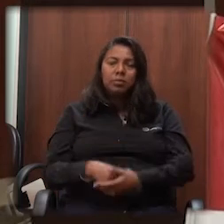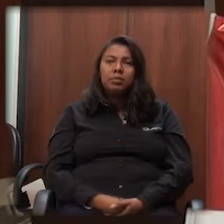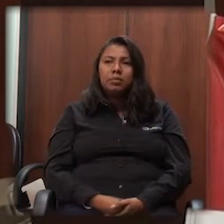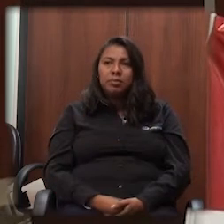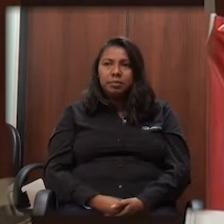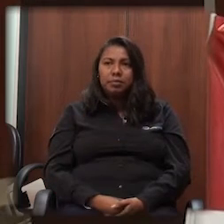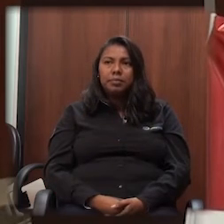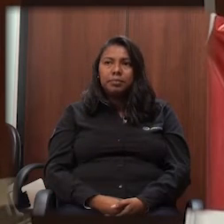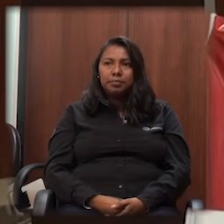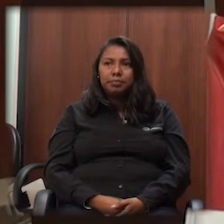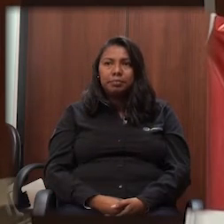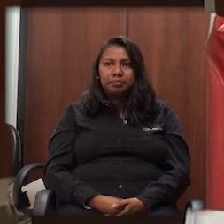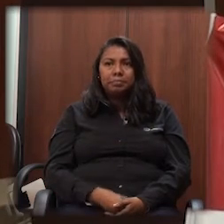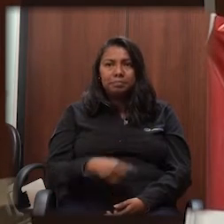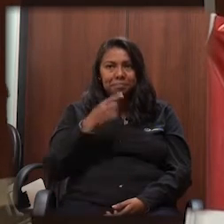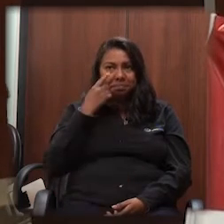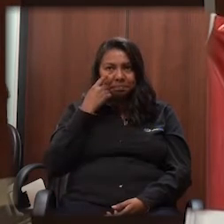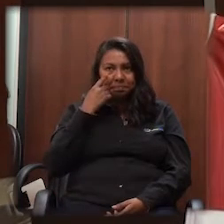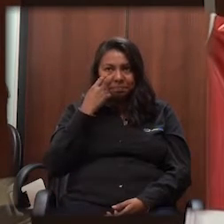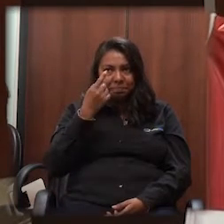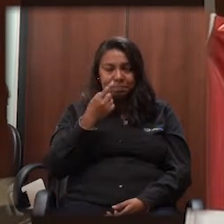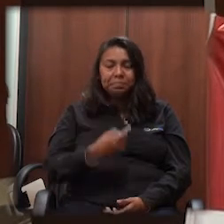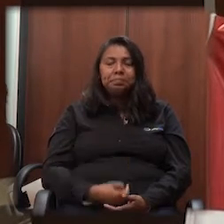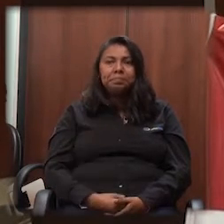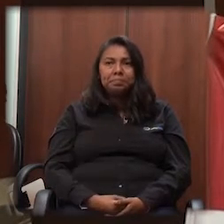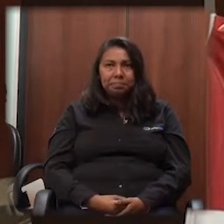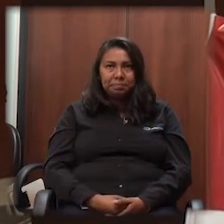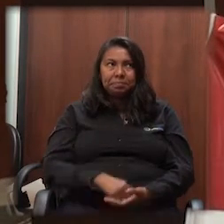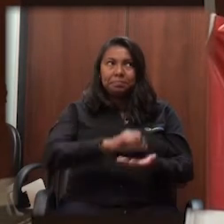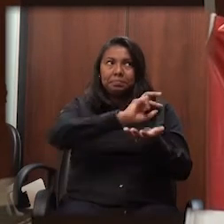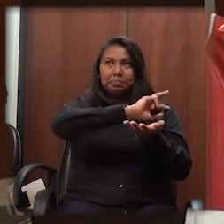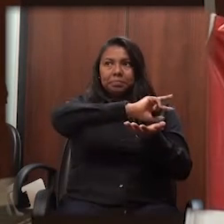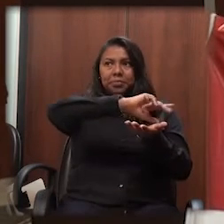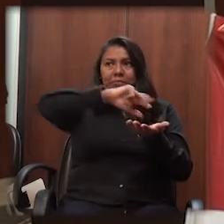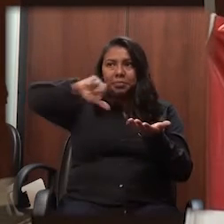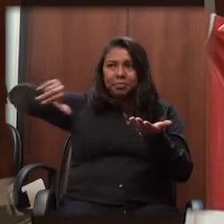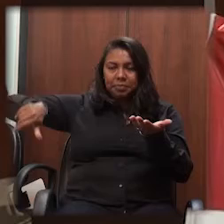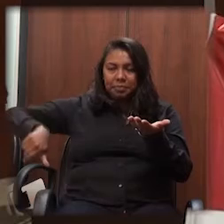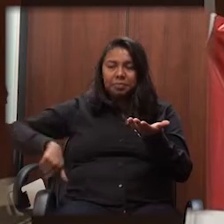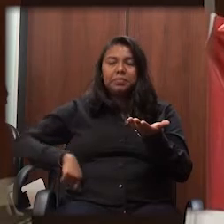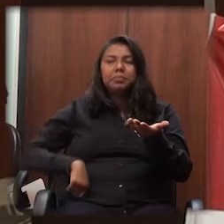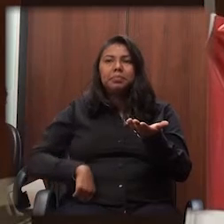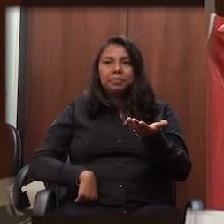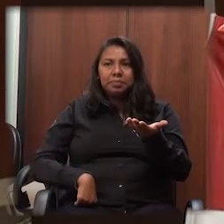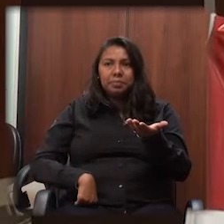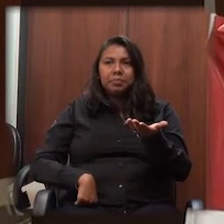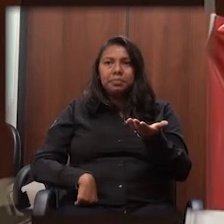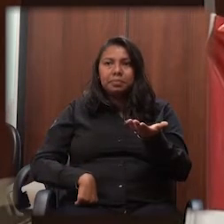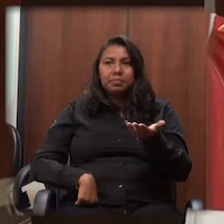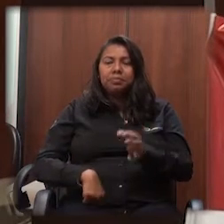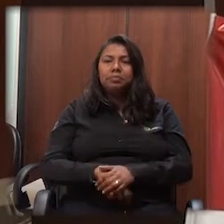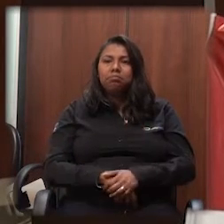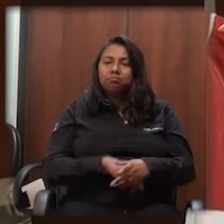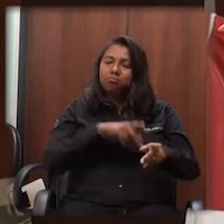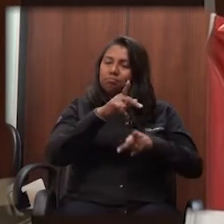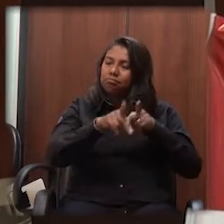Então, a gente tem ali um quadro que vocês podem ver bastante diverso aí, né? De públicos